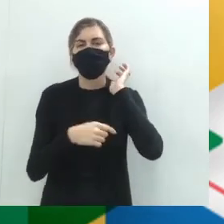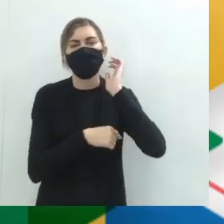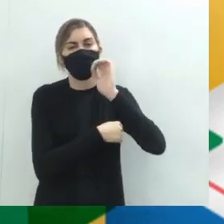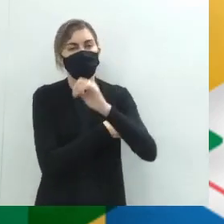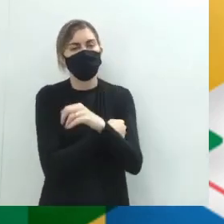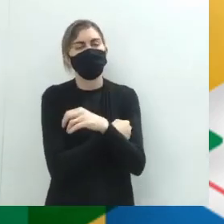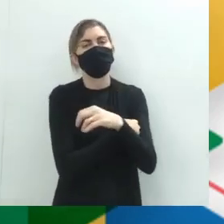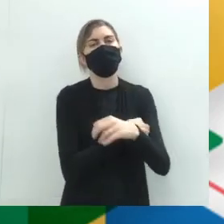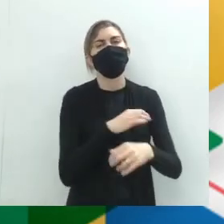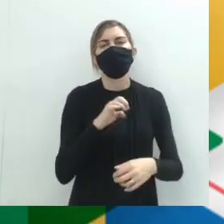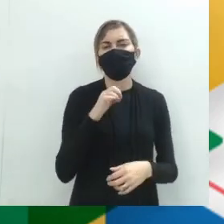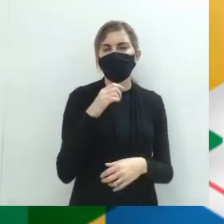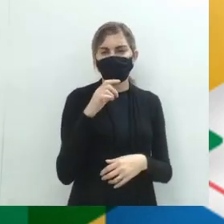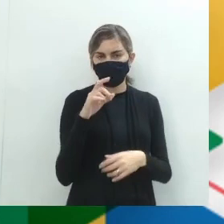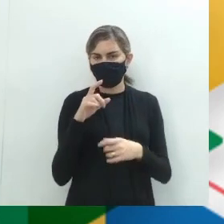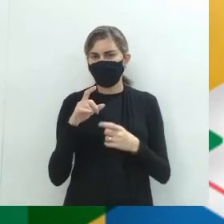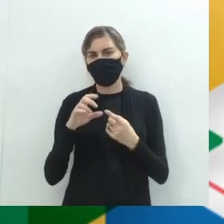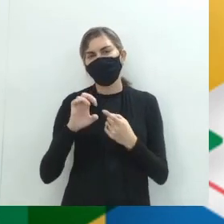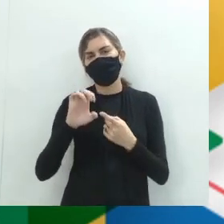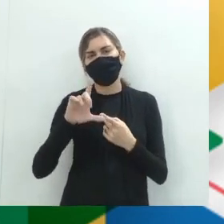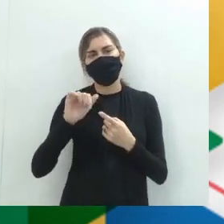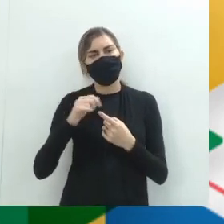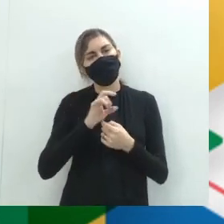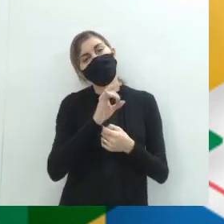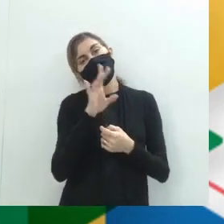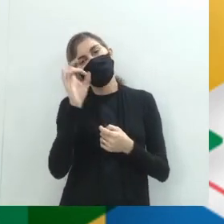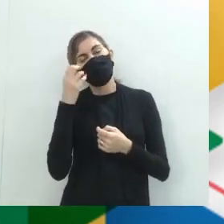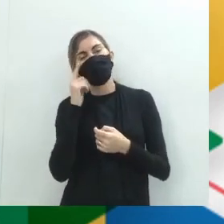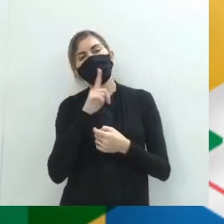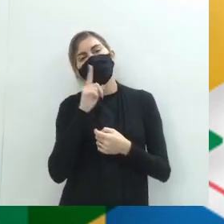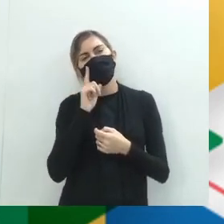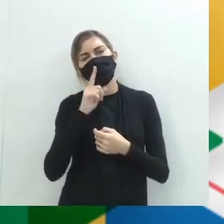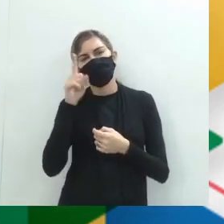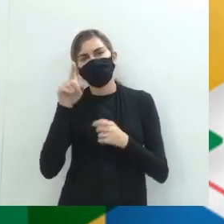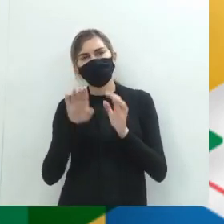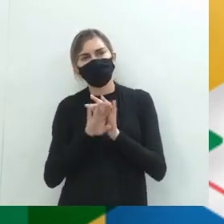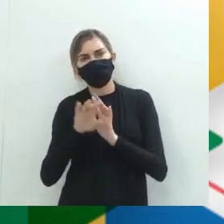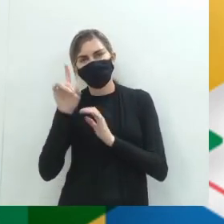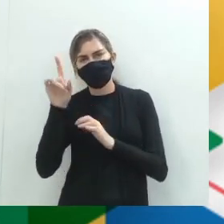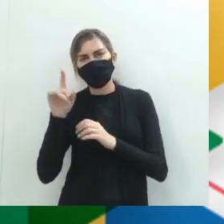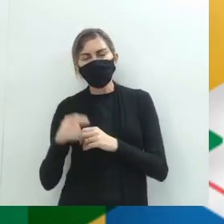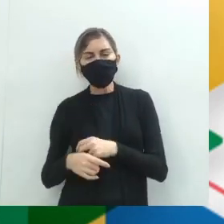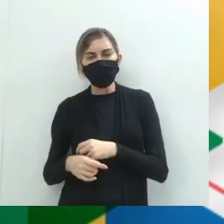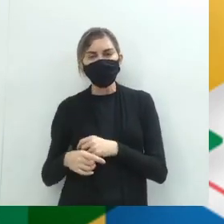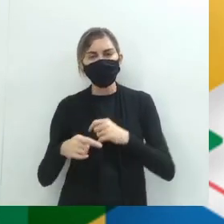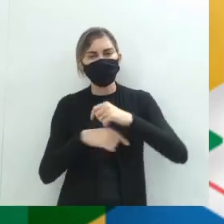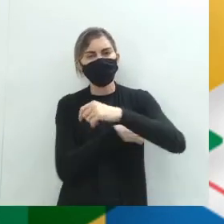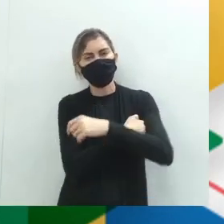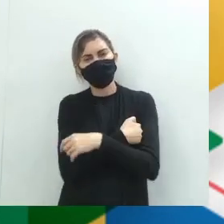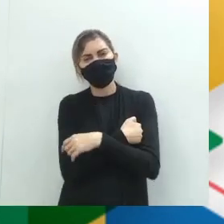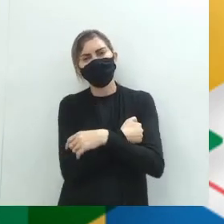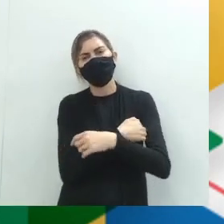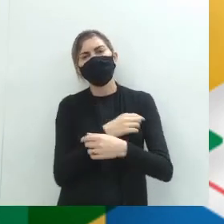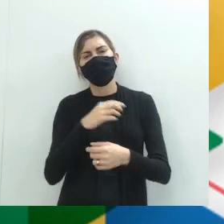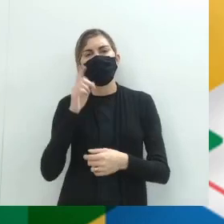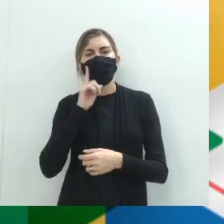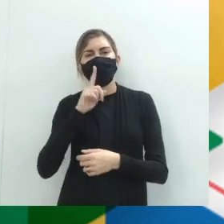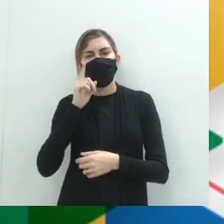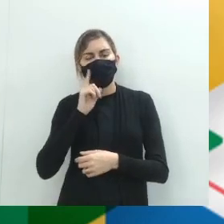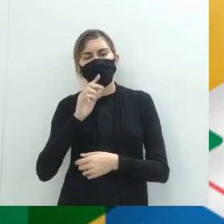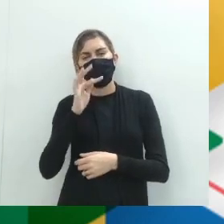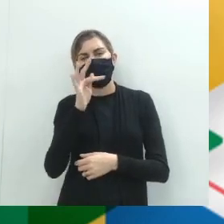Jai, clínico, graduado, só que ela viajou para os Estados Unidos. Aí chefia trouxe um termômetro na escala americana,